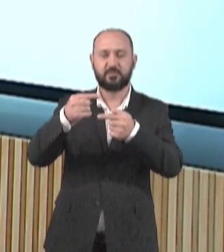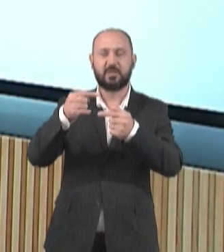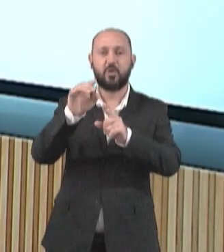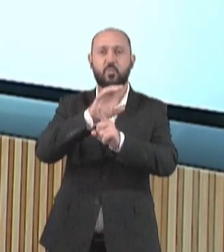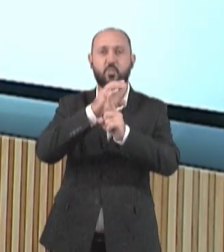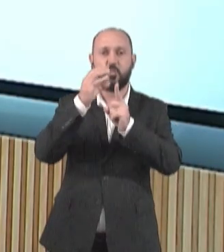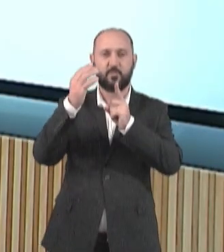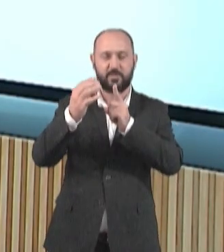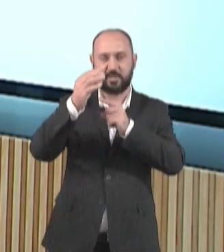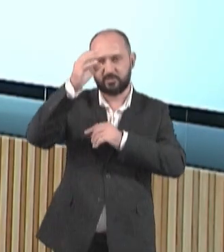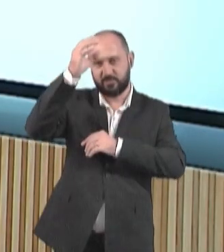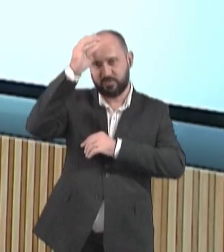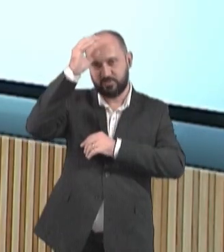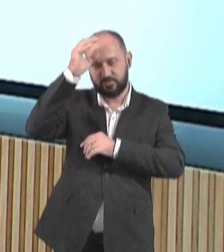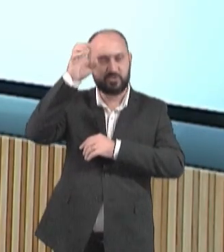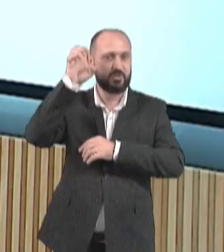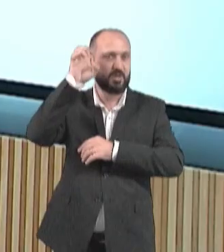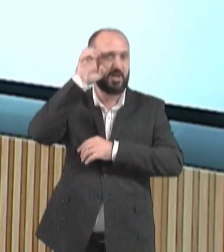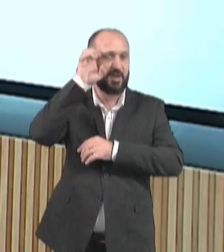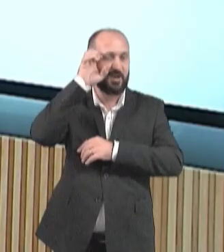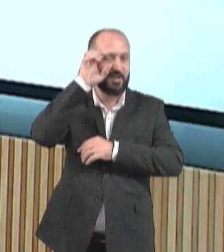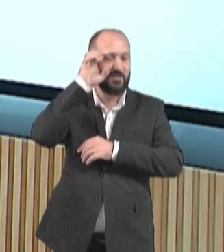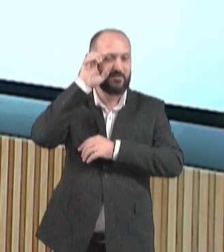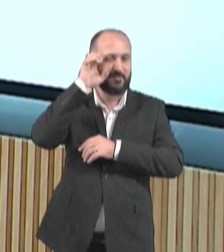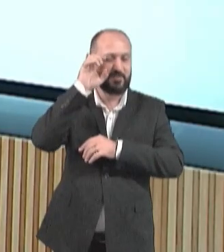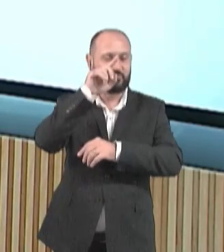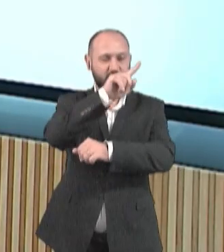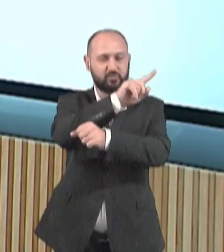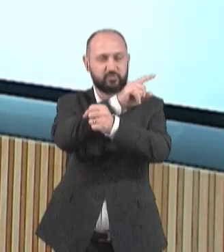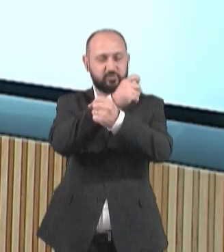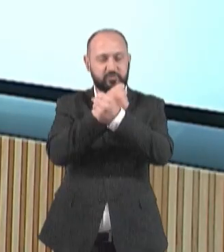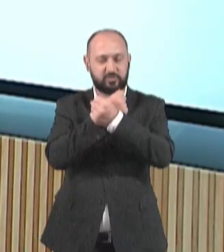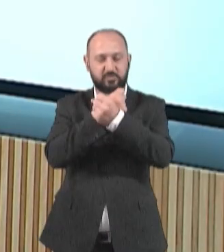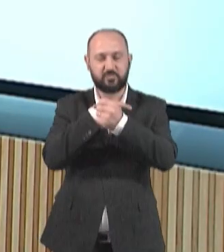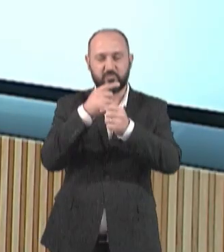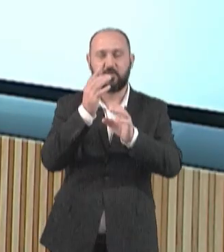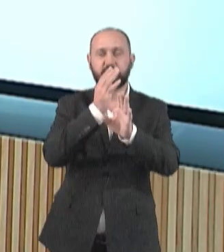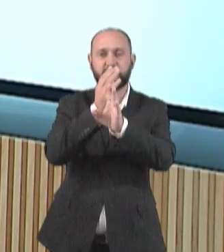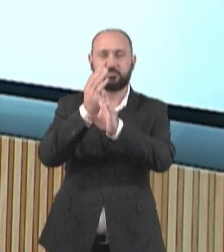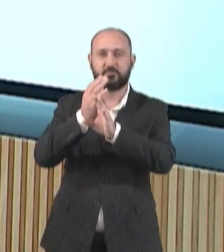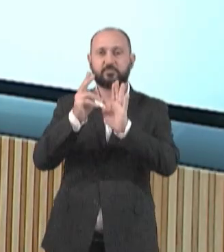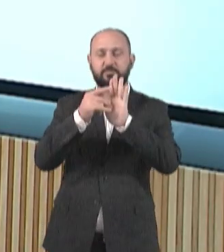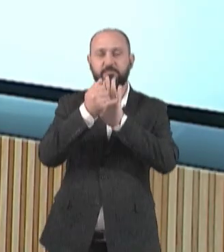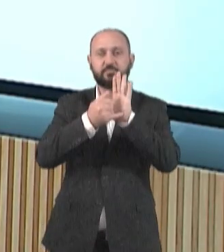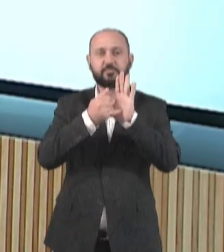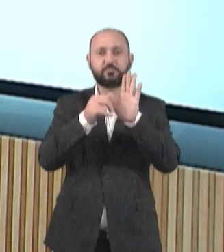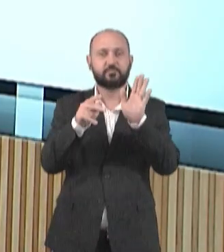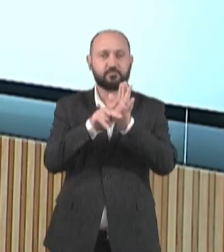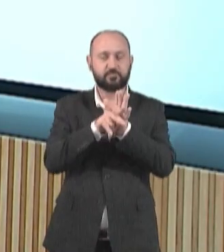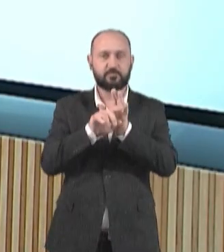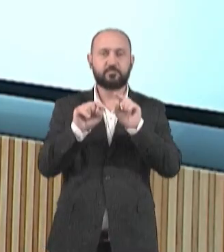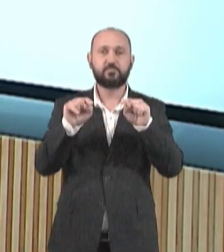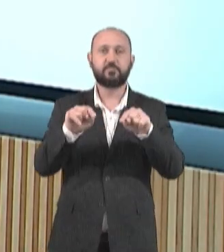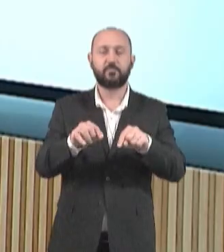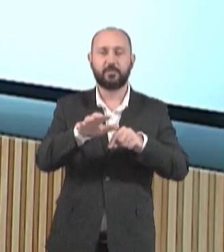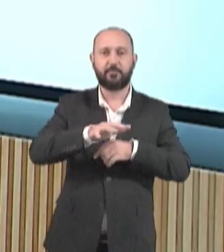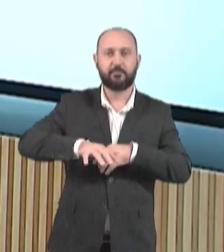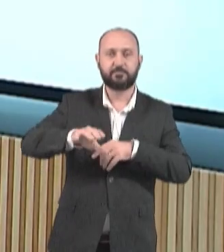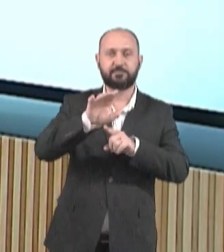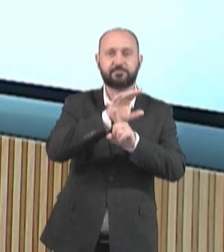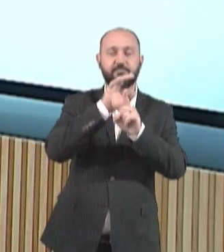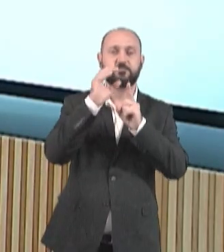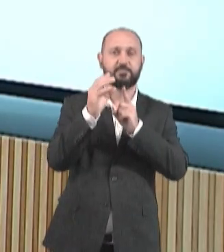quilombola Tia Eva. Então, houve todo um processo de identificação desses descendentes. Então, esse é um programa habitacional específico para